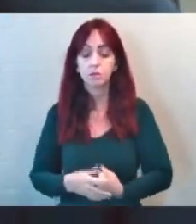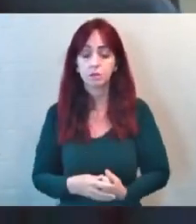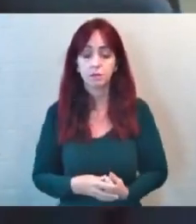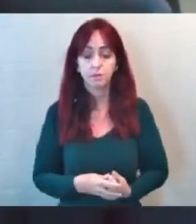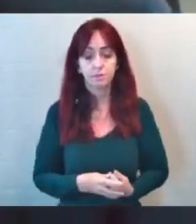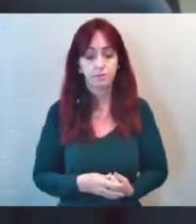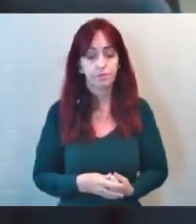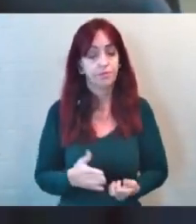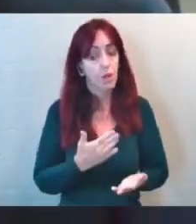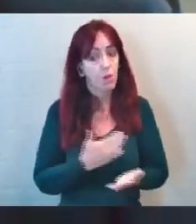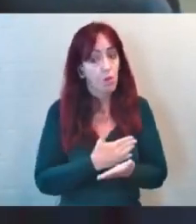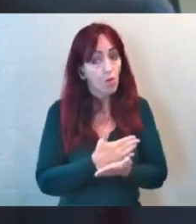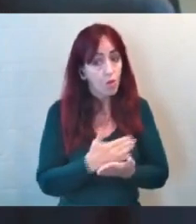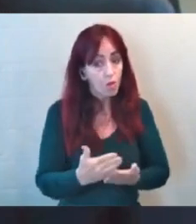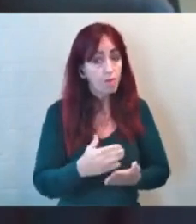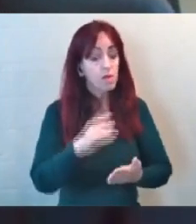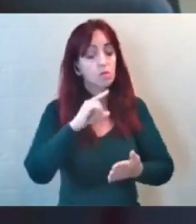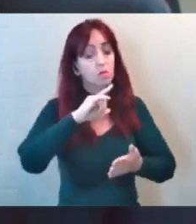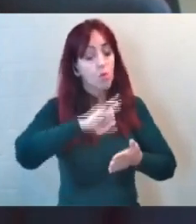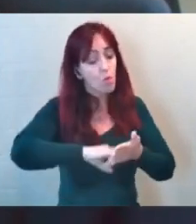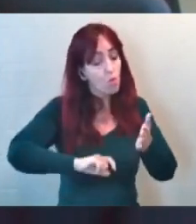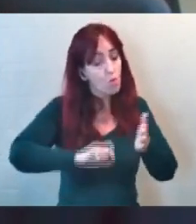Desde o início dos contratos,